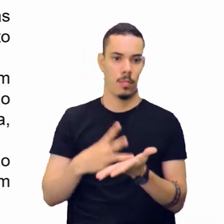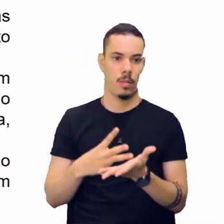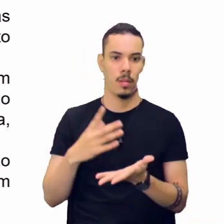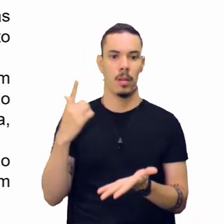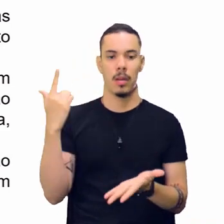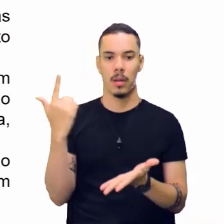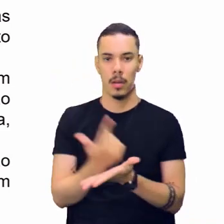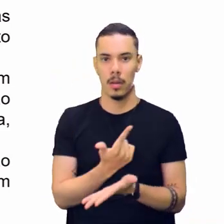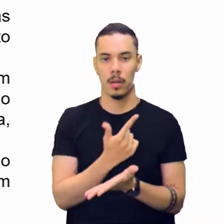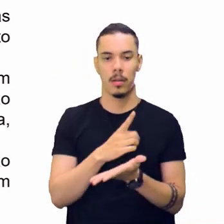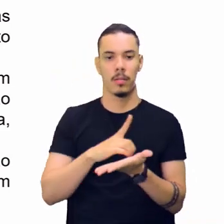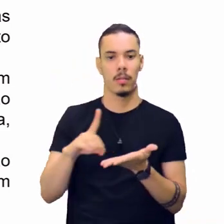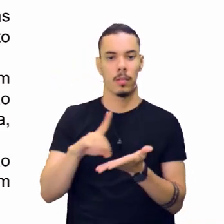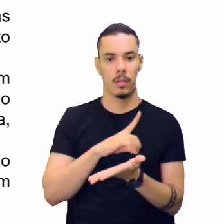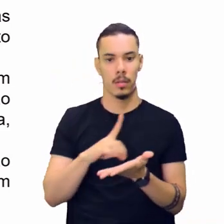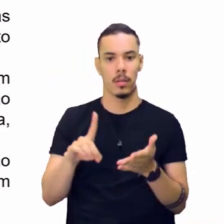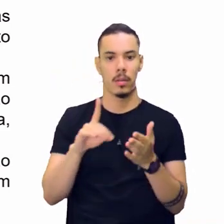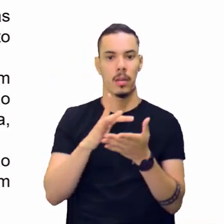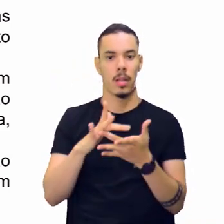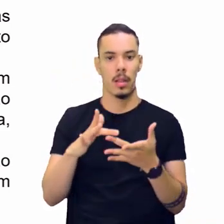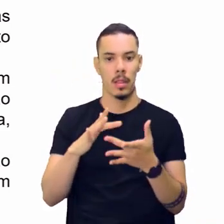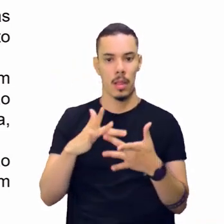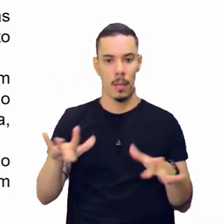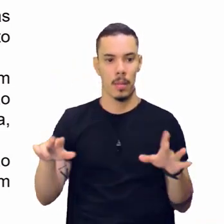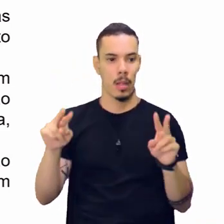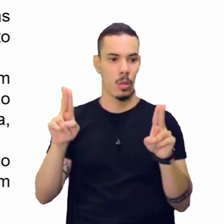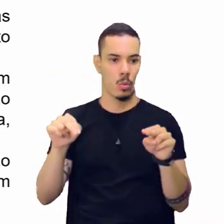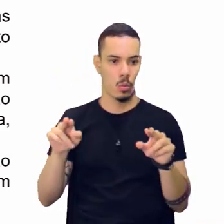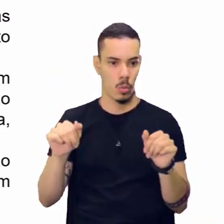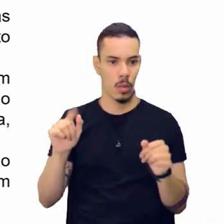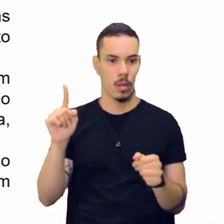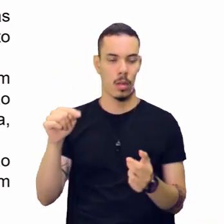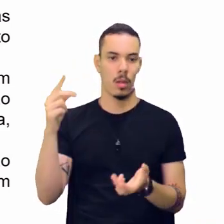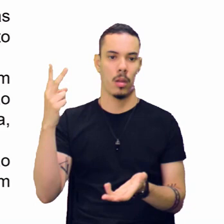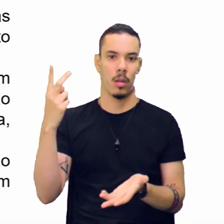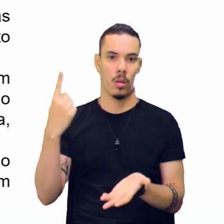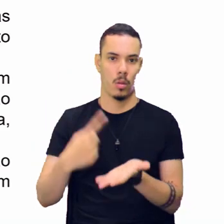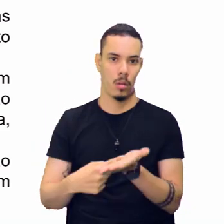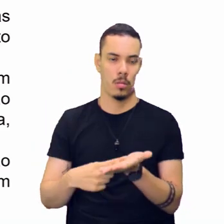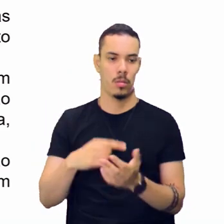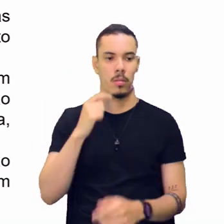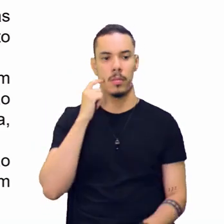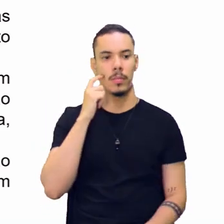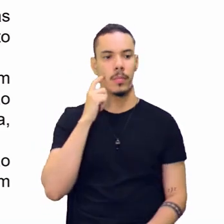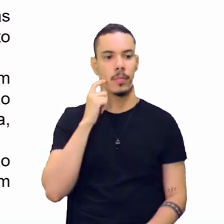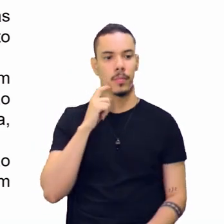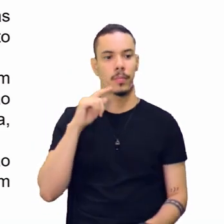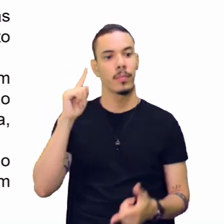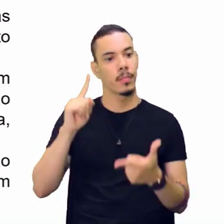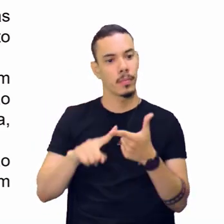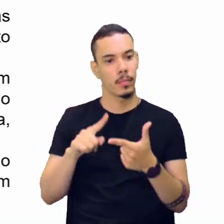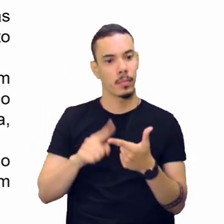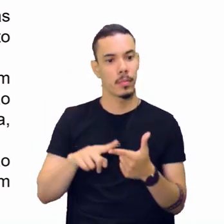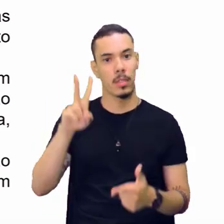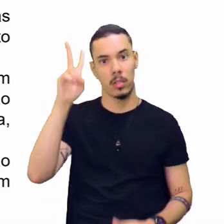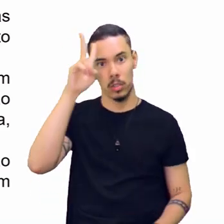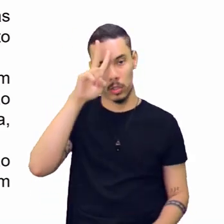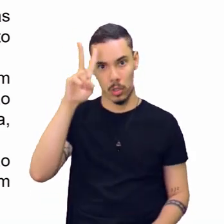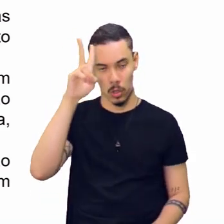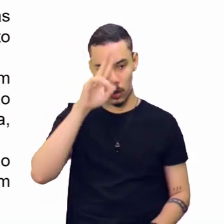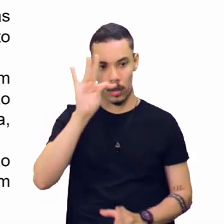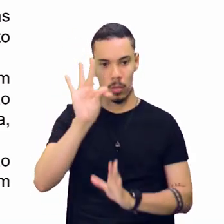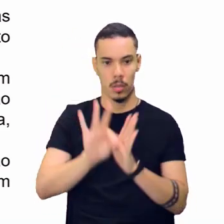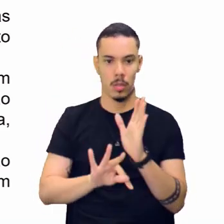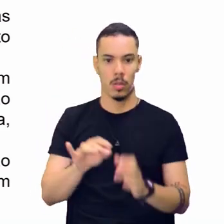dicionário, terminar e nunca, do texto 2, são palavras oxítonas. B. A palavra história, do